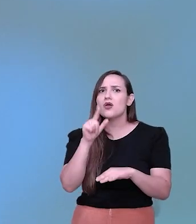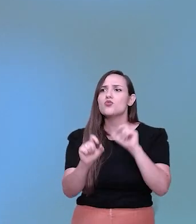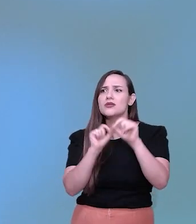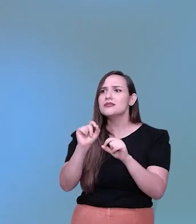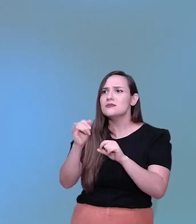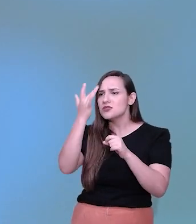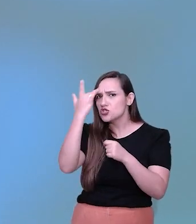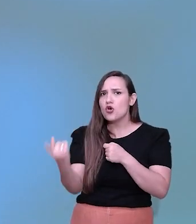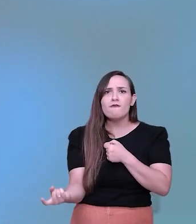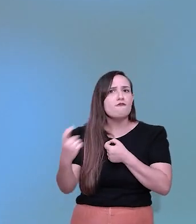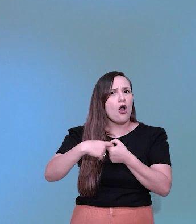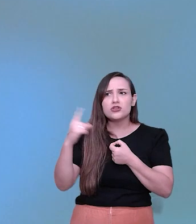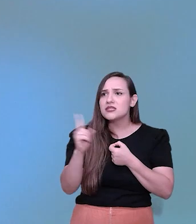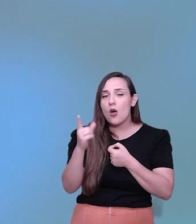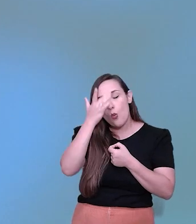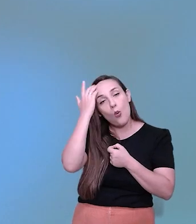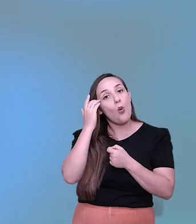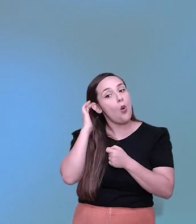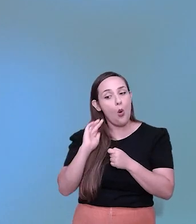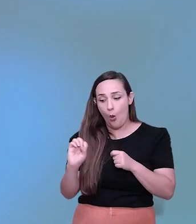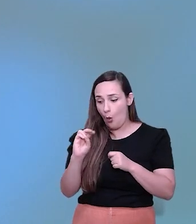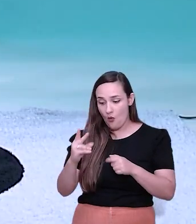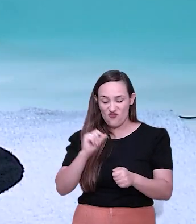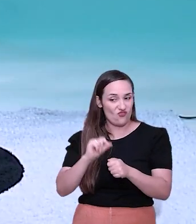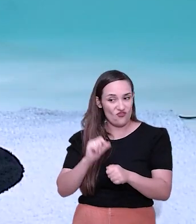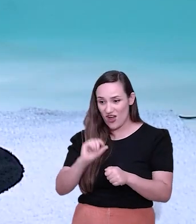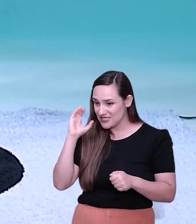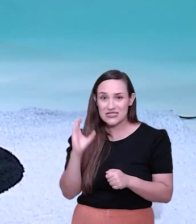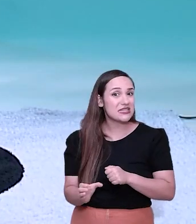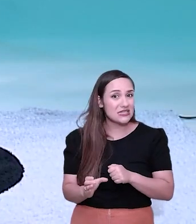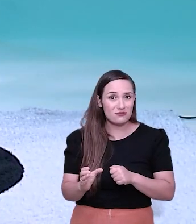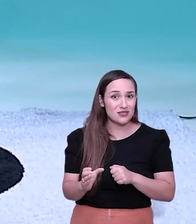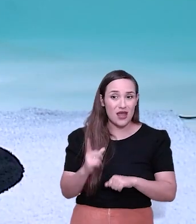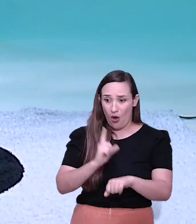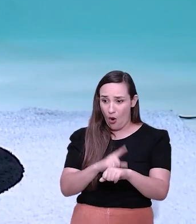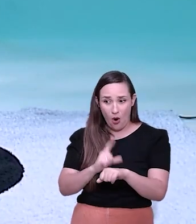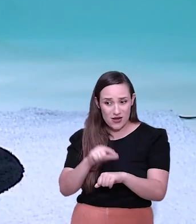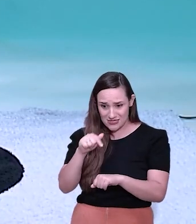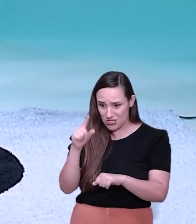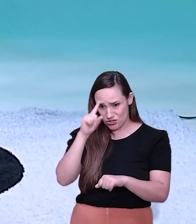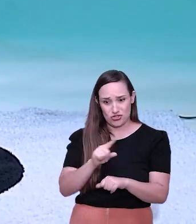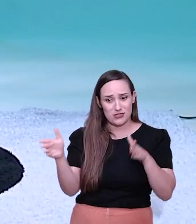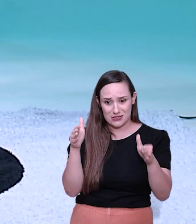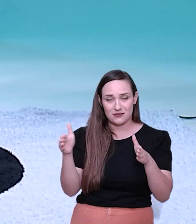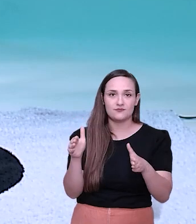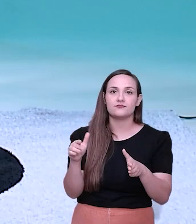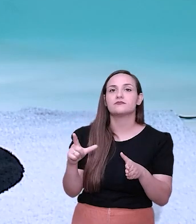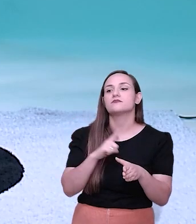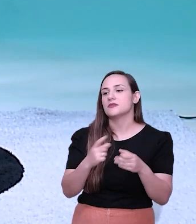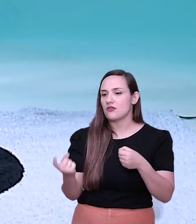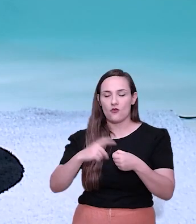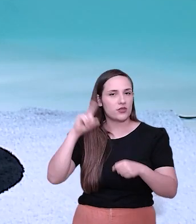né? Ou não retorne ou cometa algum crime durante esse tempo livre. Qualquer uma das duas situações geram